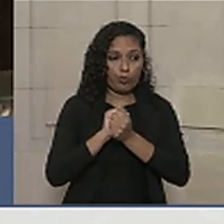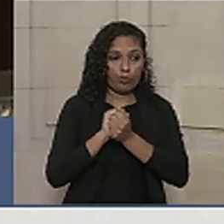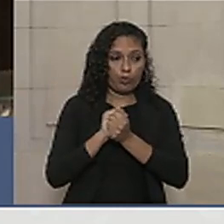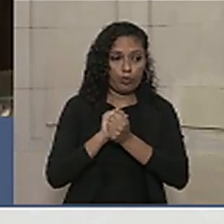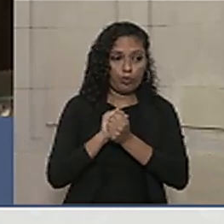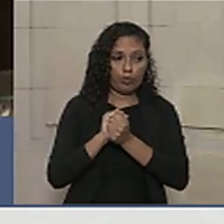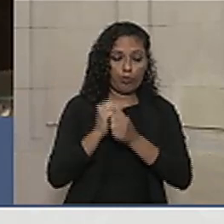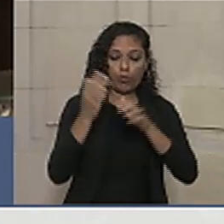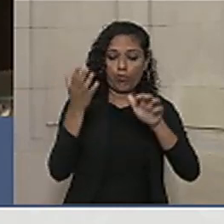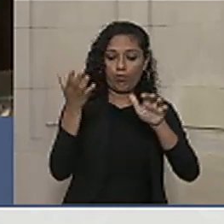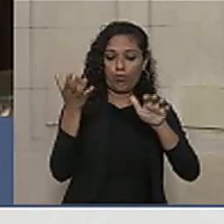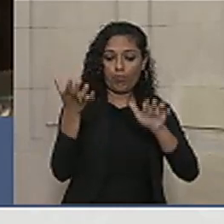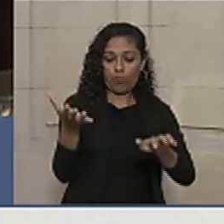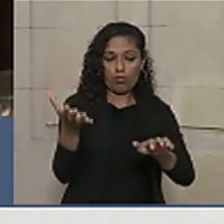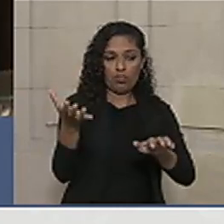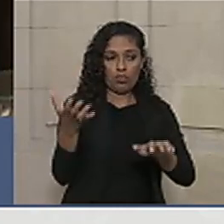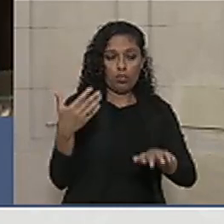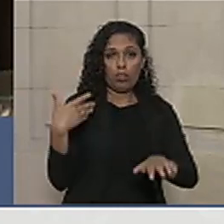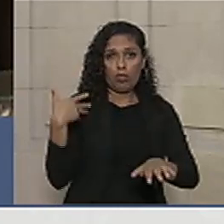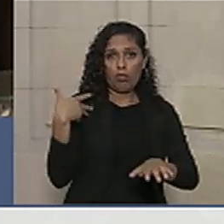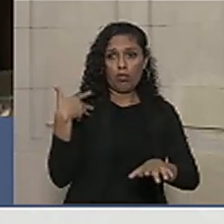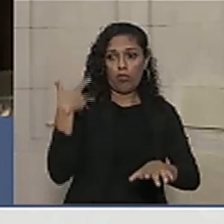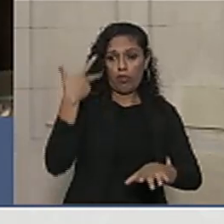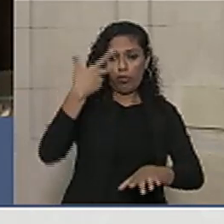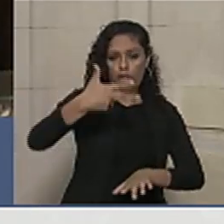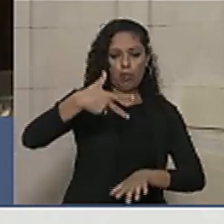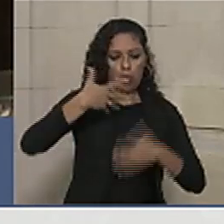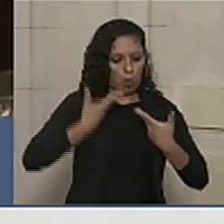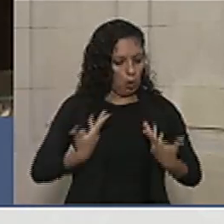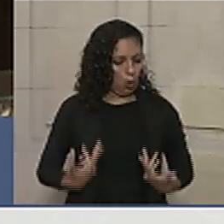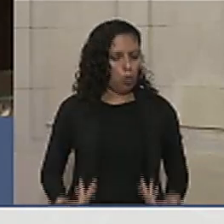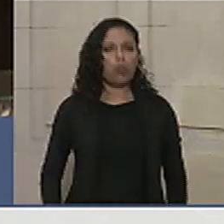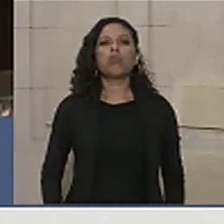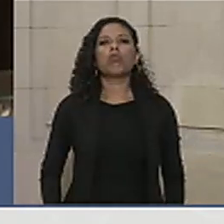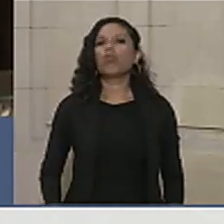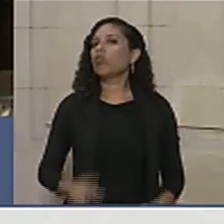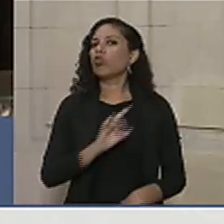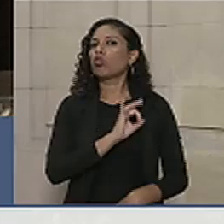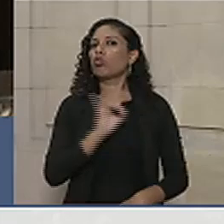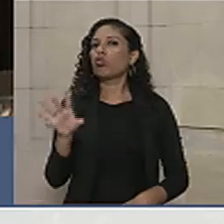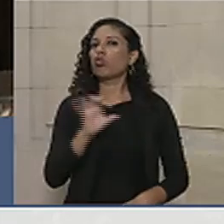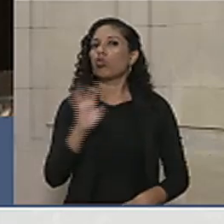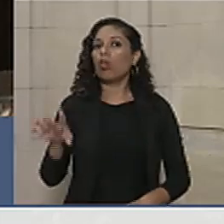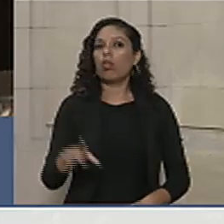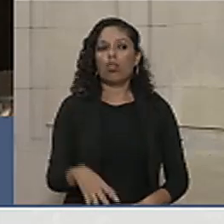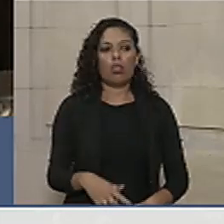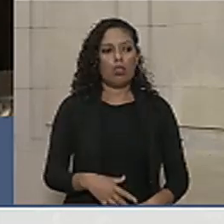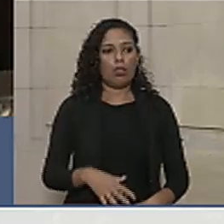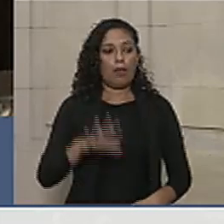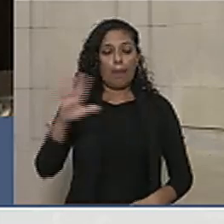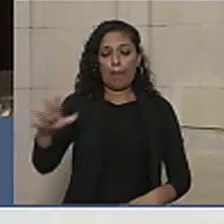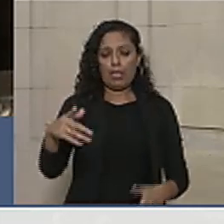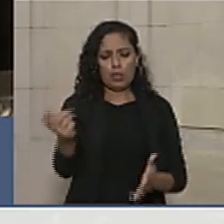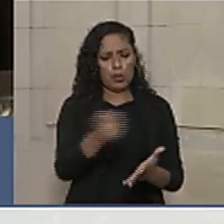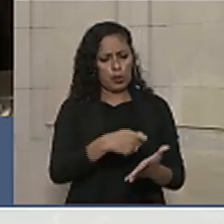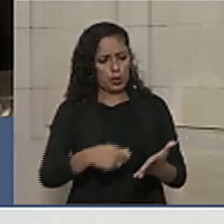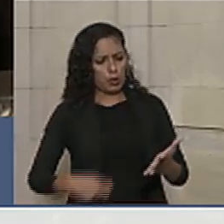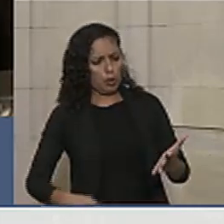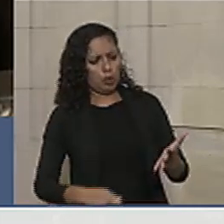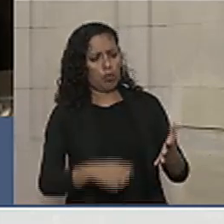levou só a presença física dele, sem levar gráficos,